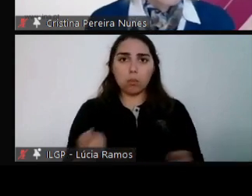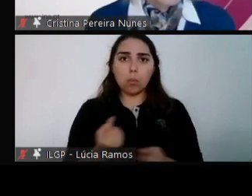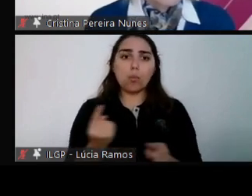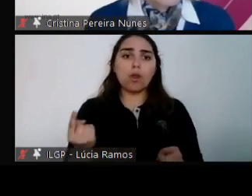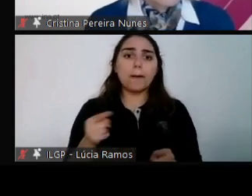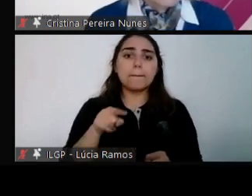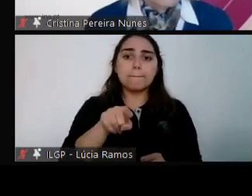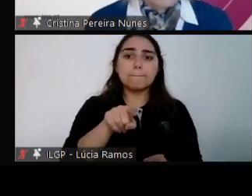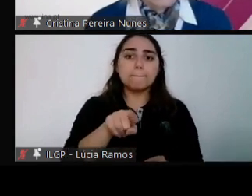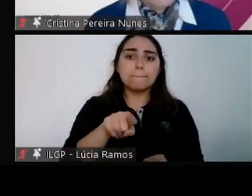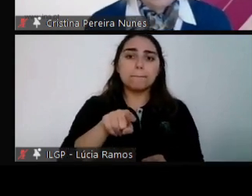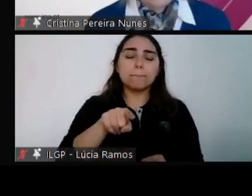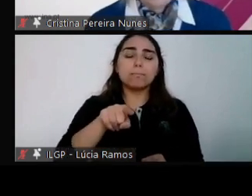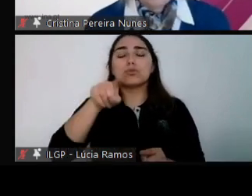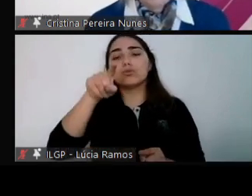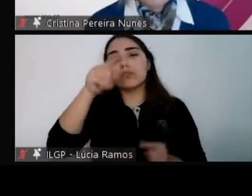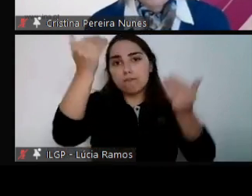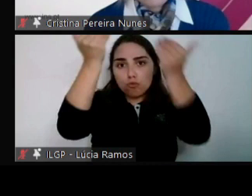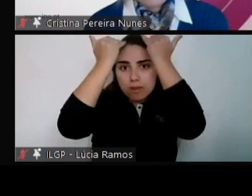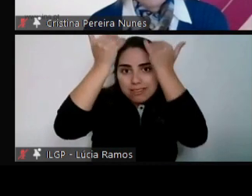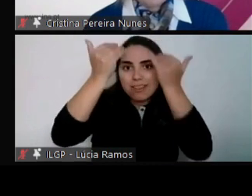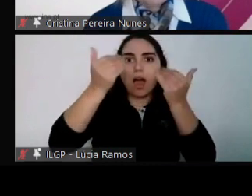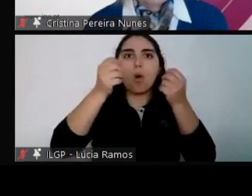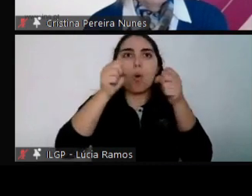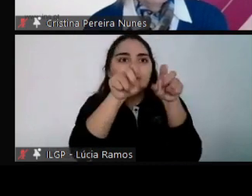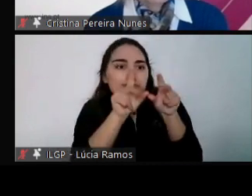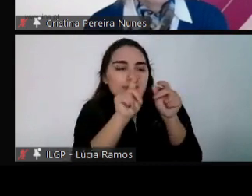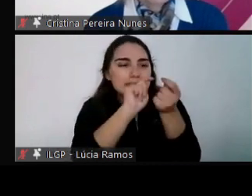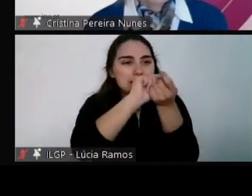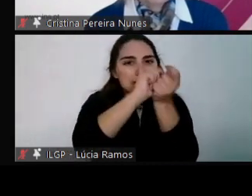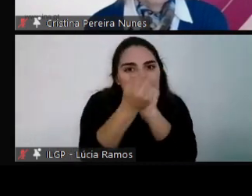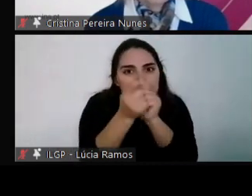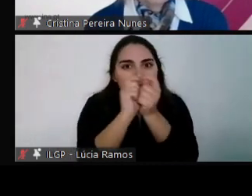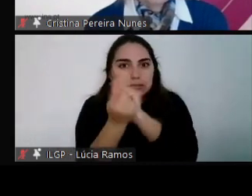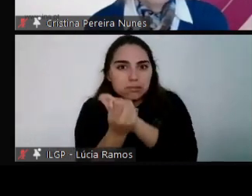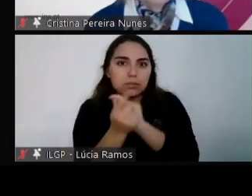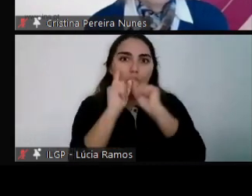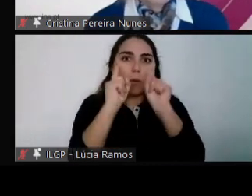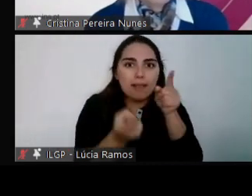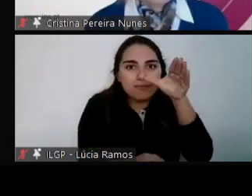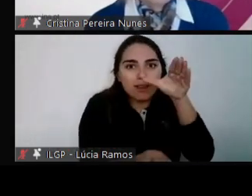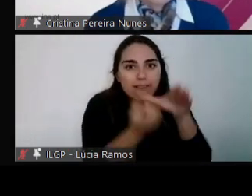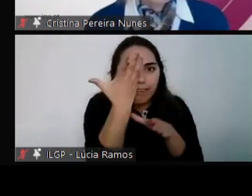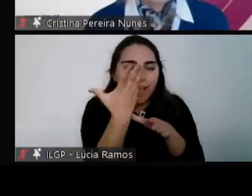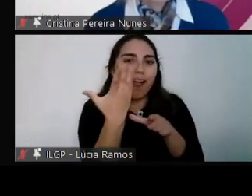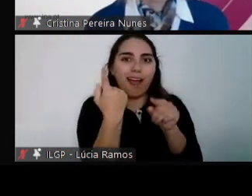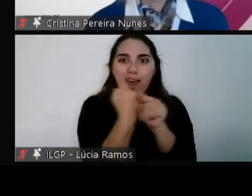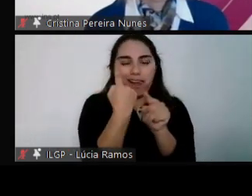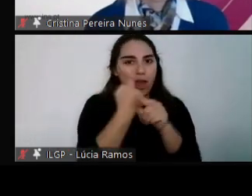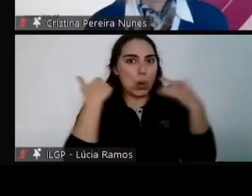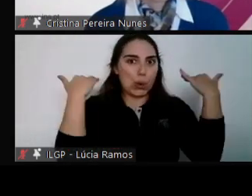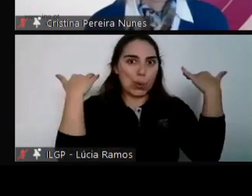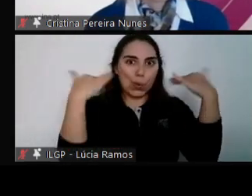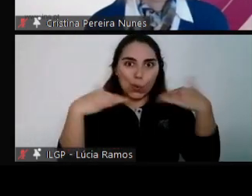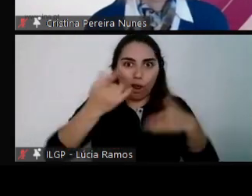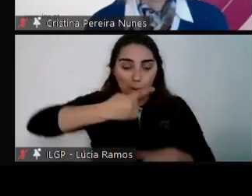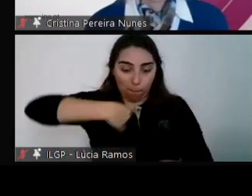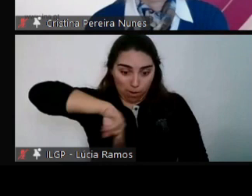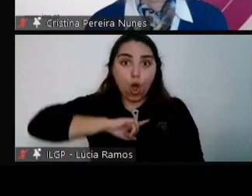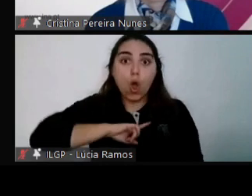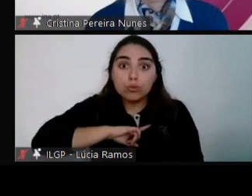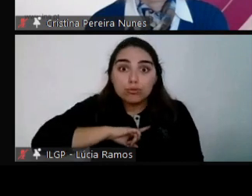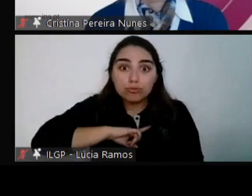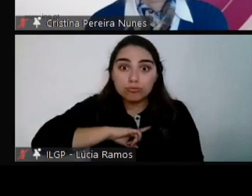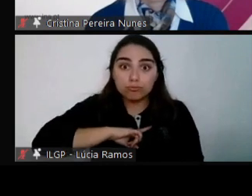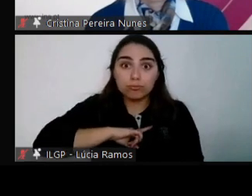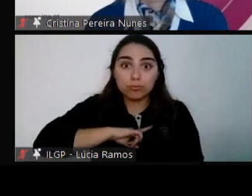buscar os dados, limpamos os dados, transformamos os dados e começamos a criar os insights fantásticos que nós queremos para nós, para tomar a decisão interna